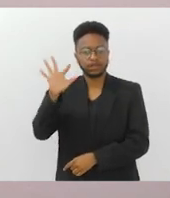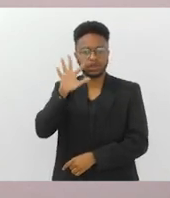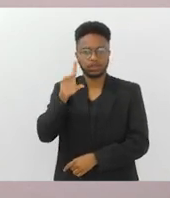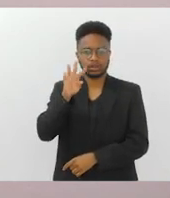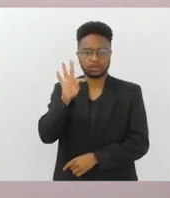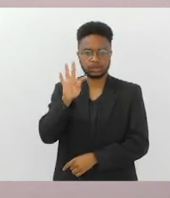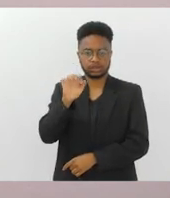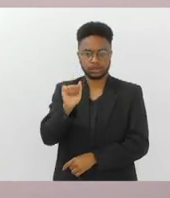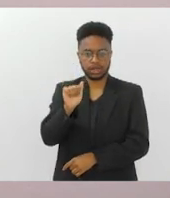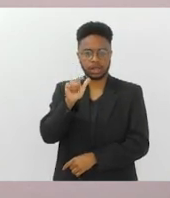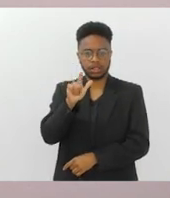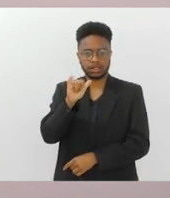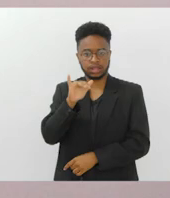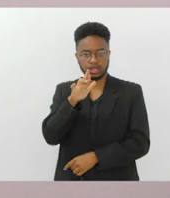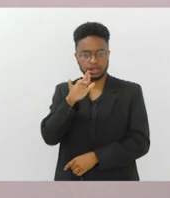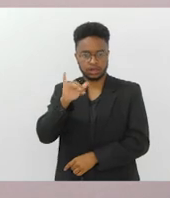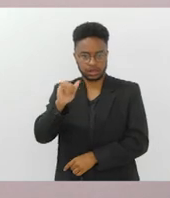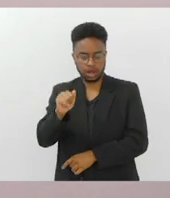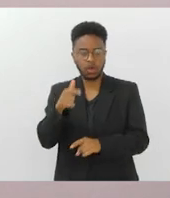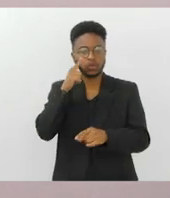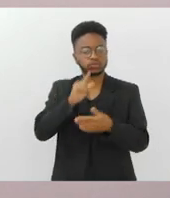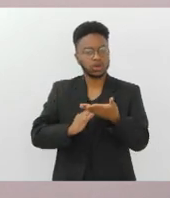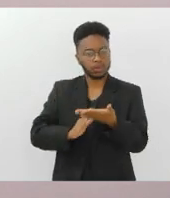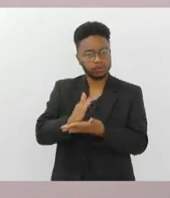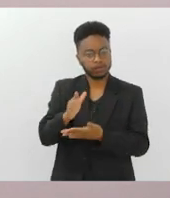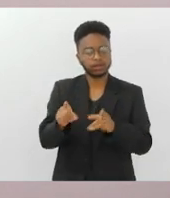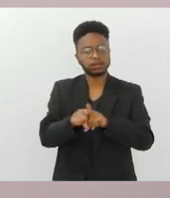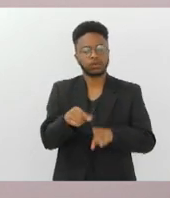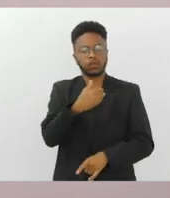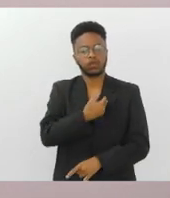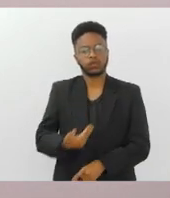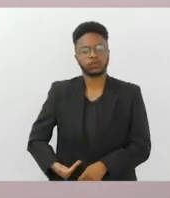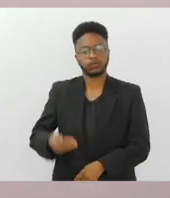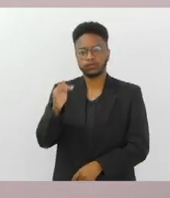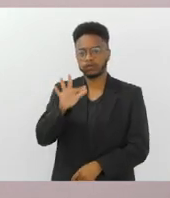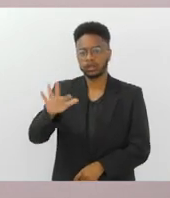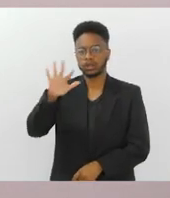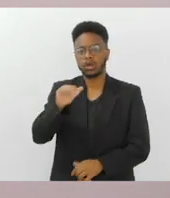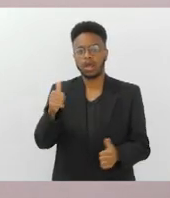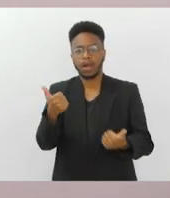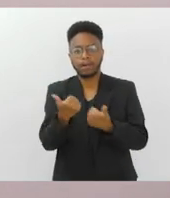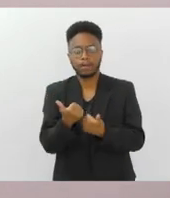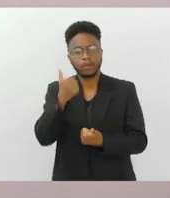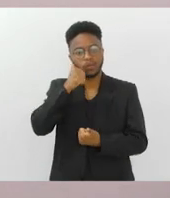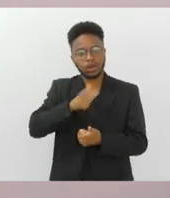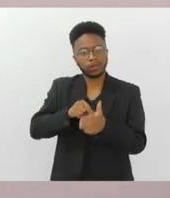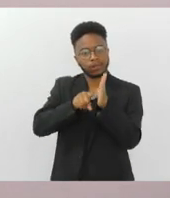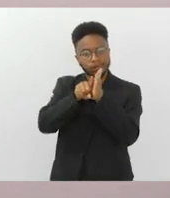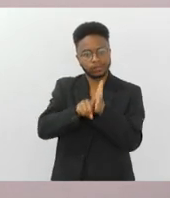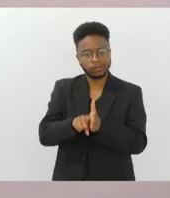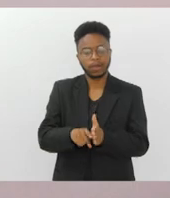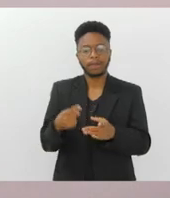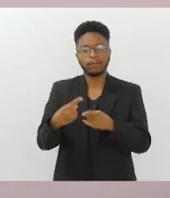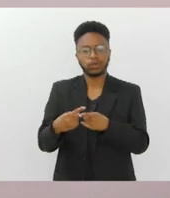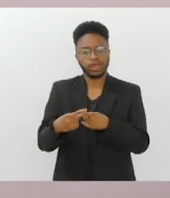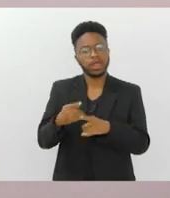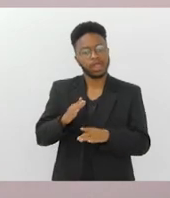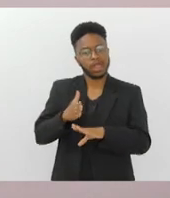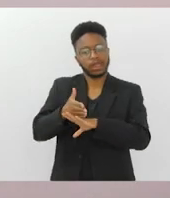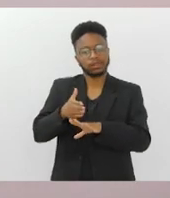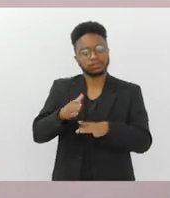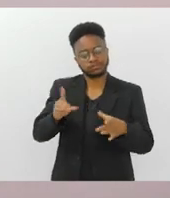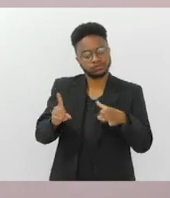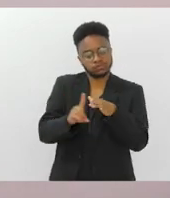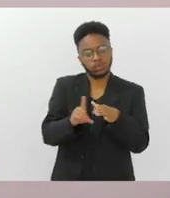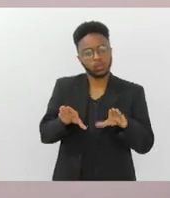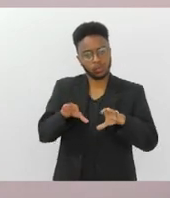Petrone aprovando e o governo federal apoiando as mulheres pesquisadoras, que entra nesse rol de